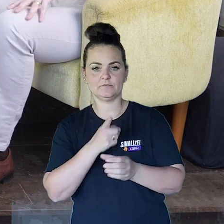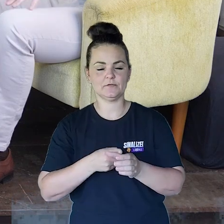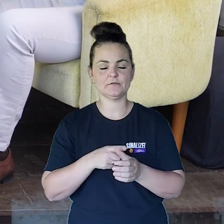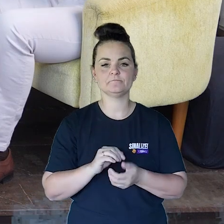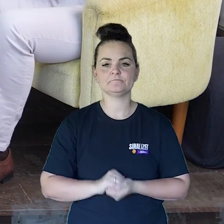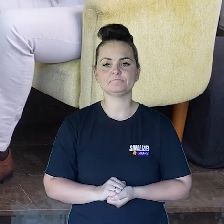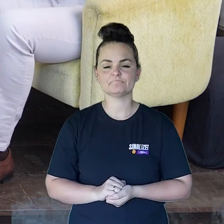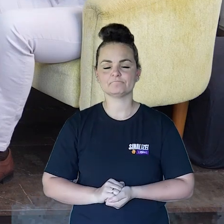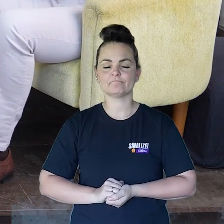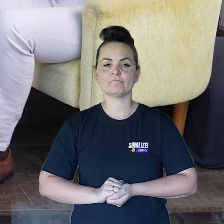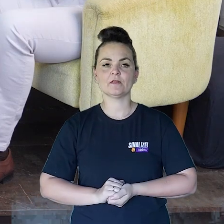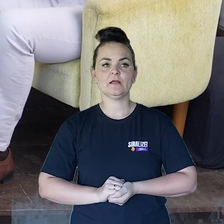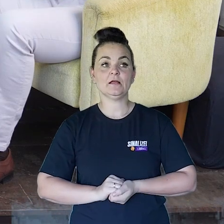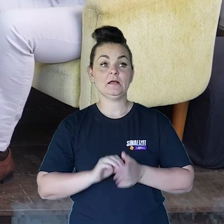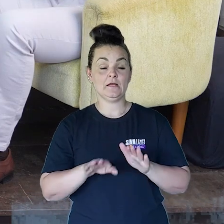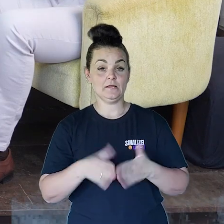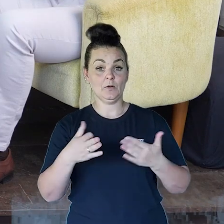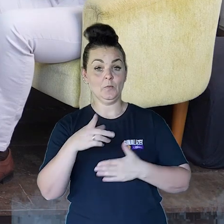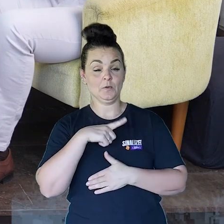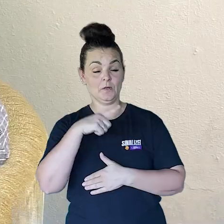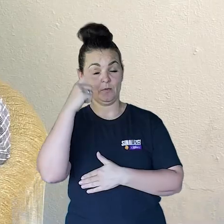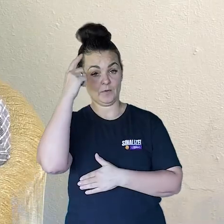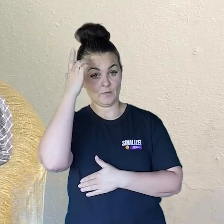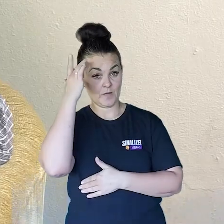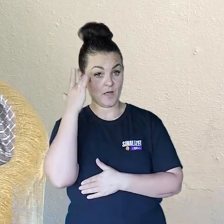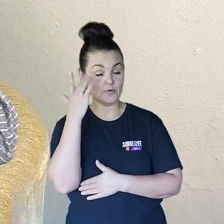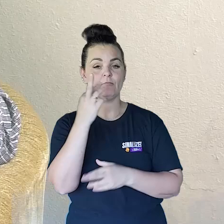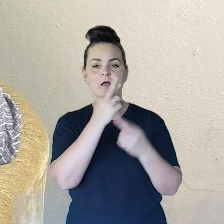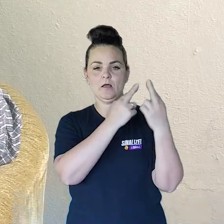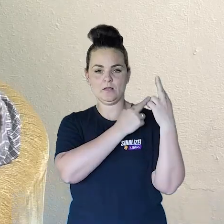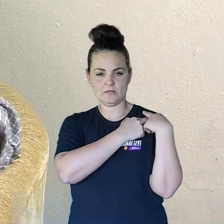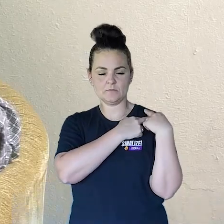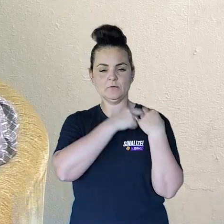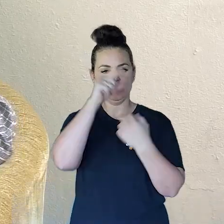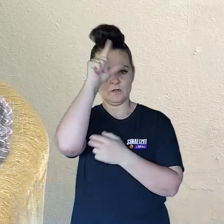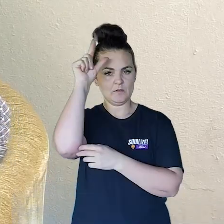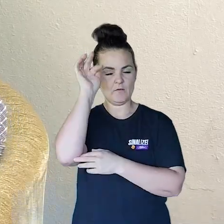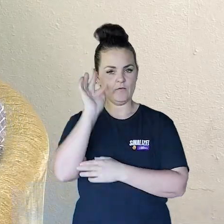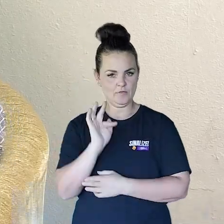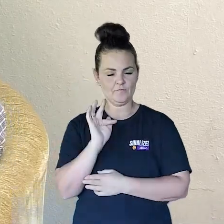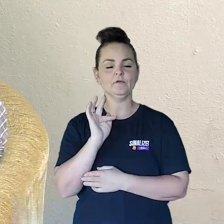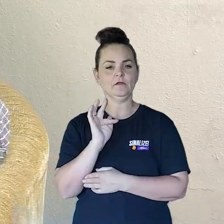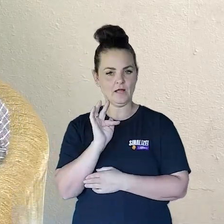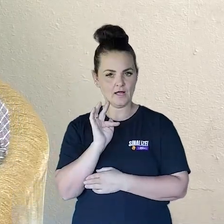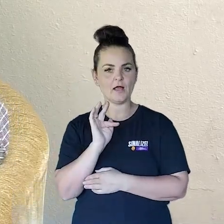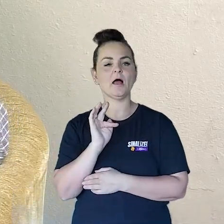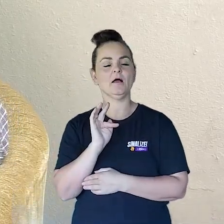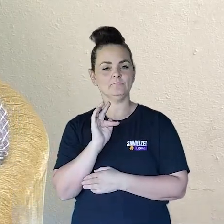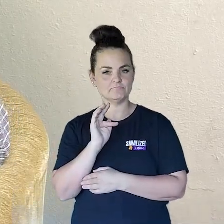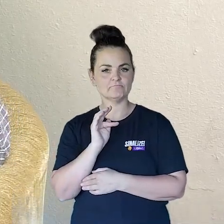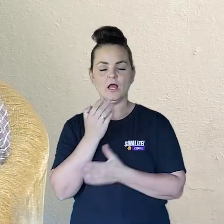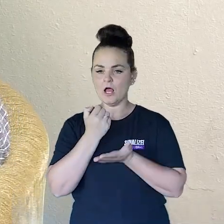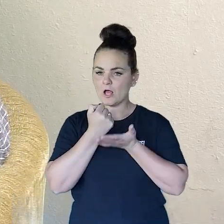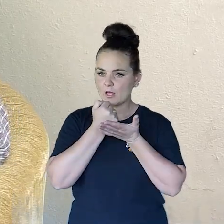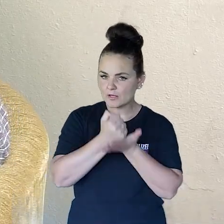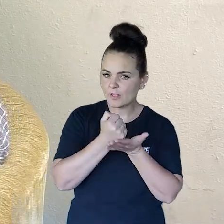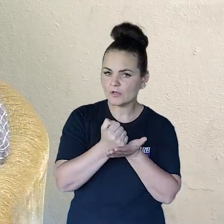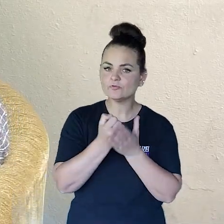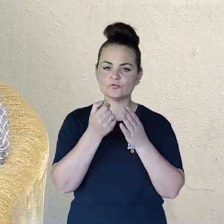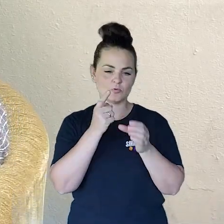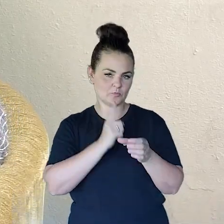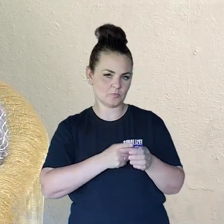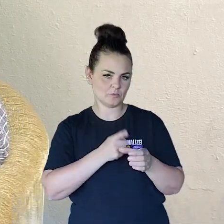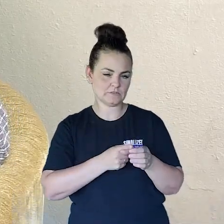cidade? Responsabilidade, né? Luiz Fernando, uma pessoa responsável que deu a parcela de contribuição